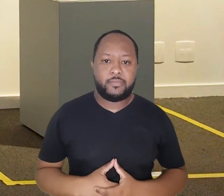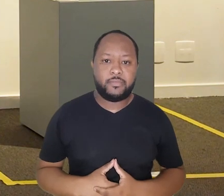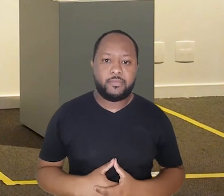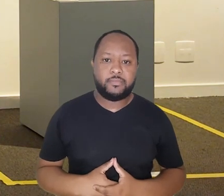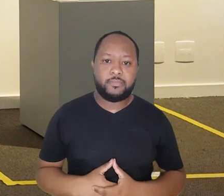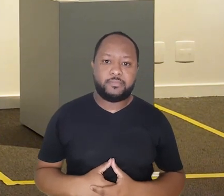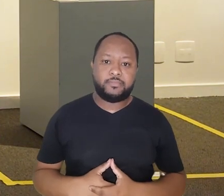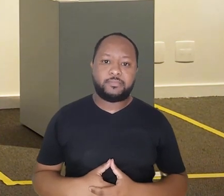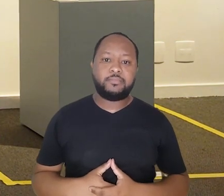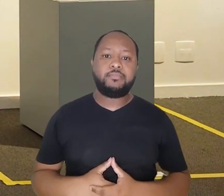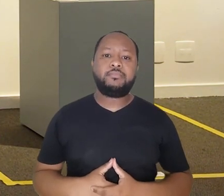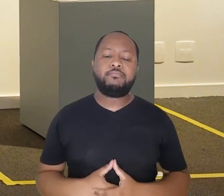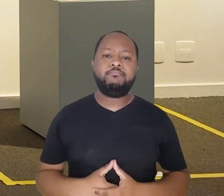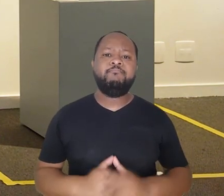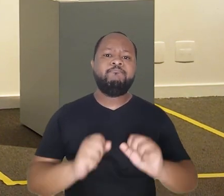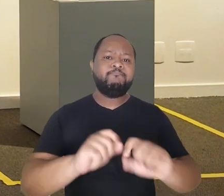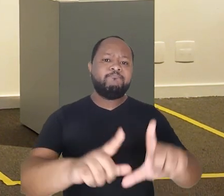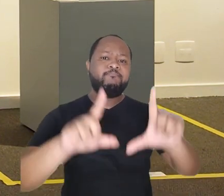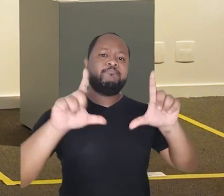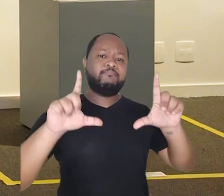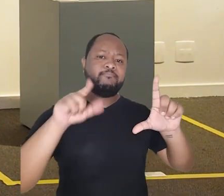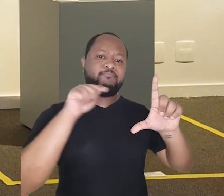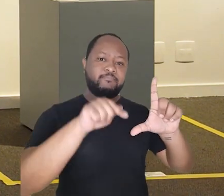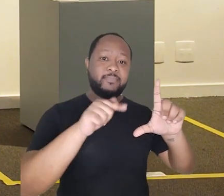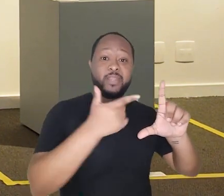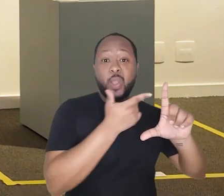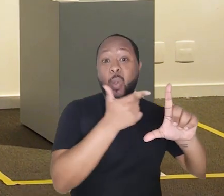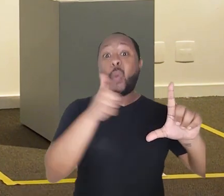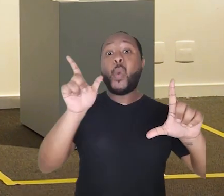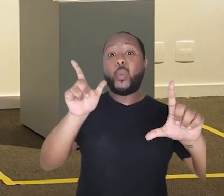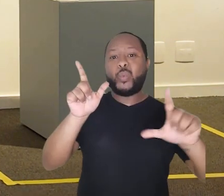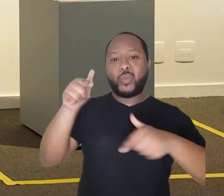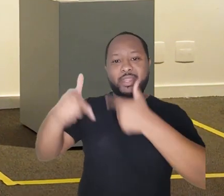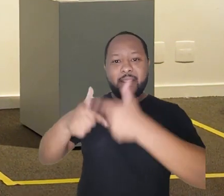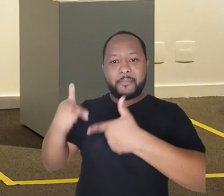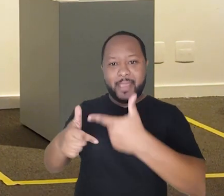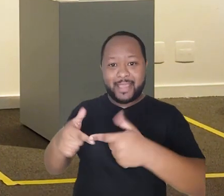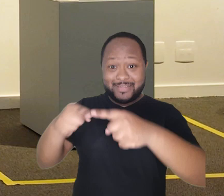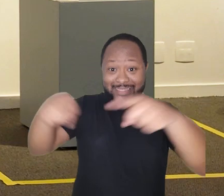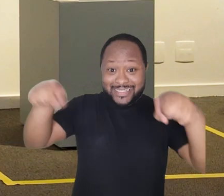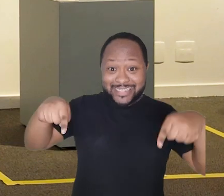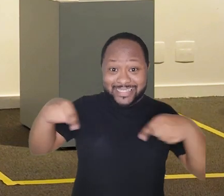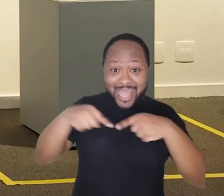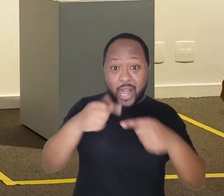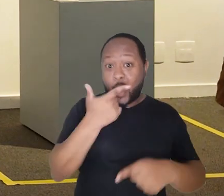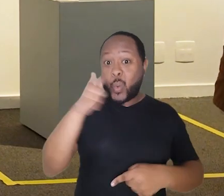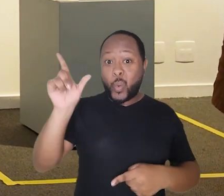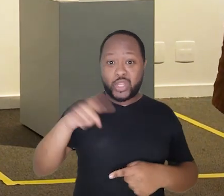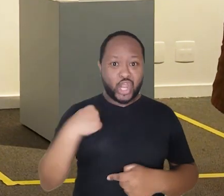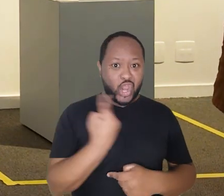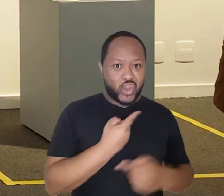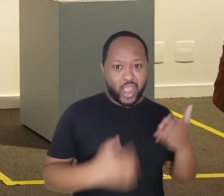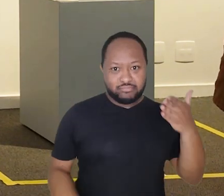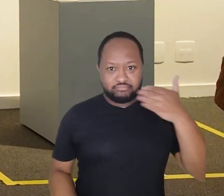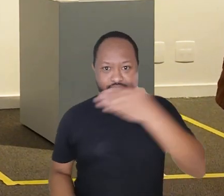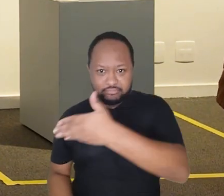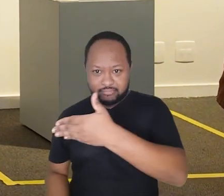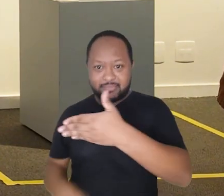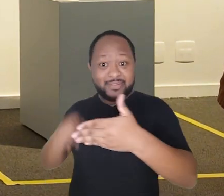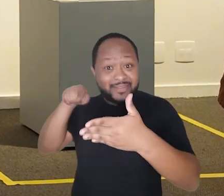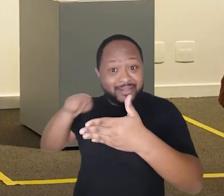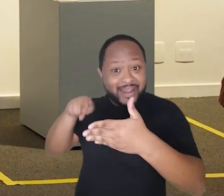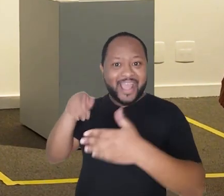Bom, pulando desse quadro agora para outro trabalho, a gente vai para uma outra sala e lá vai ter a contação de